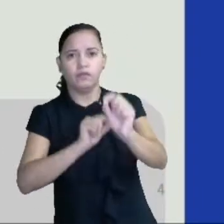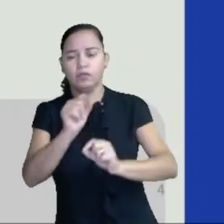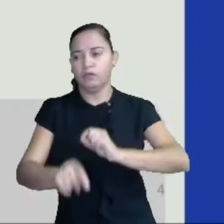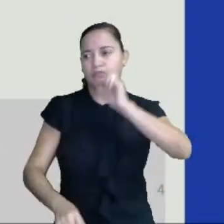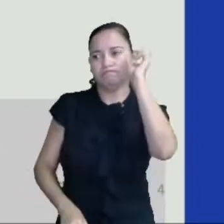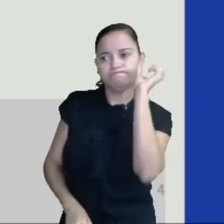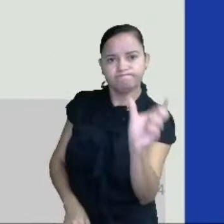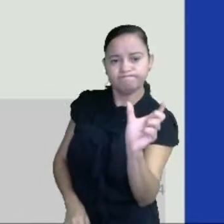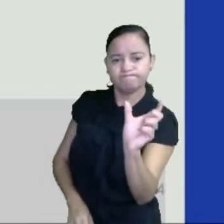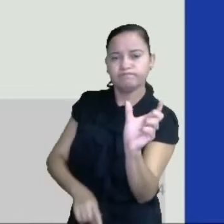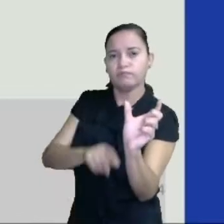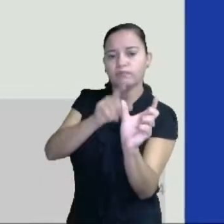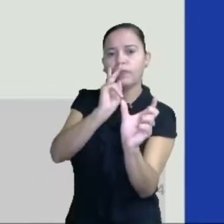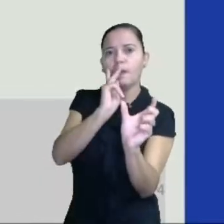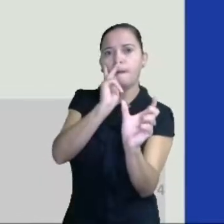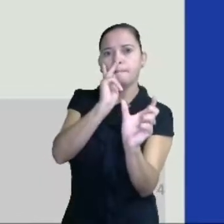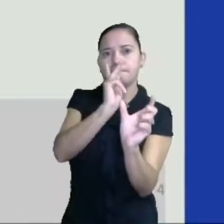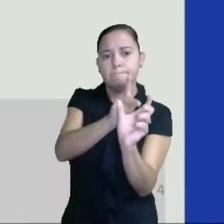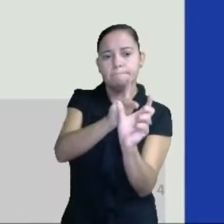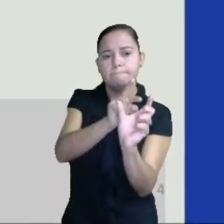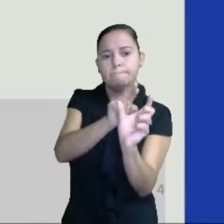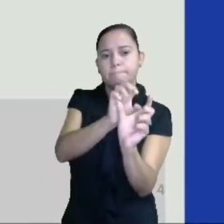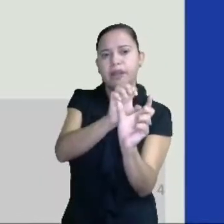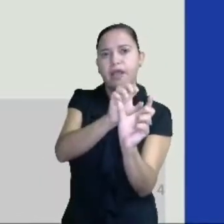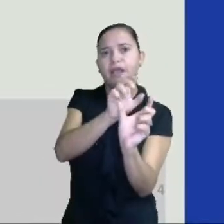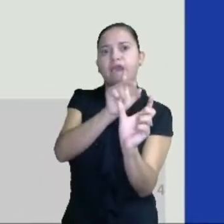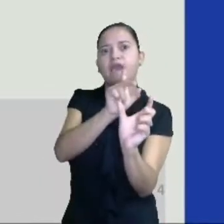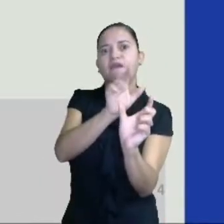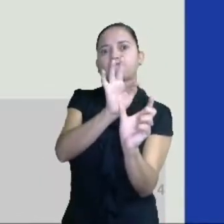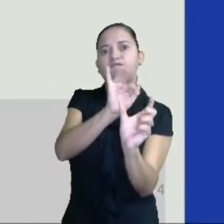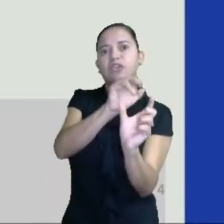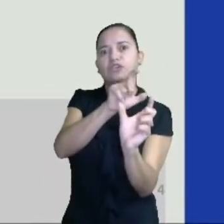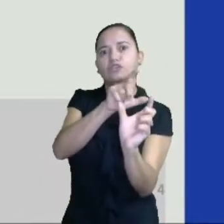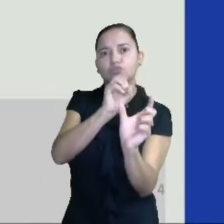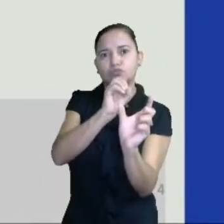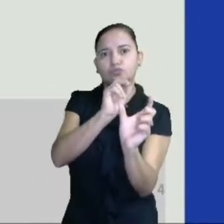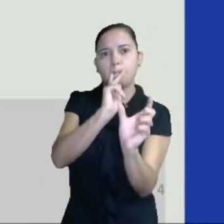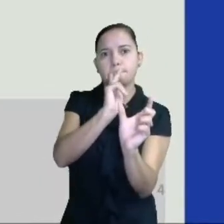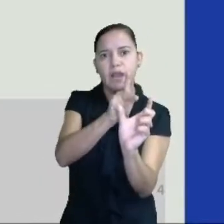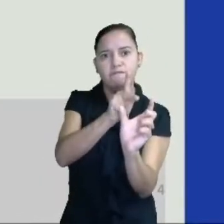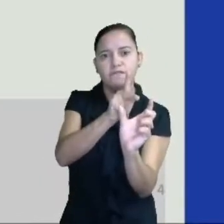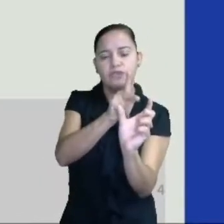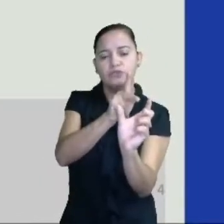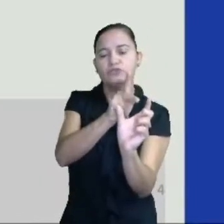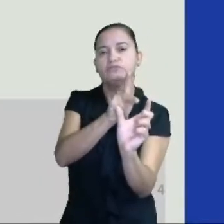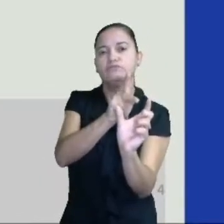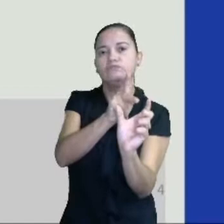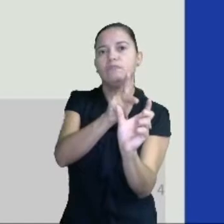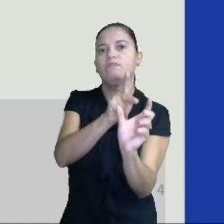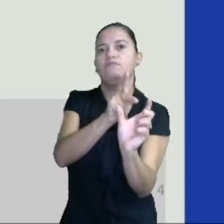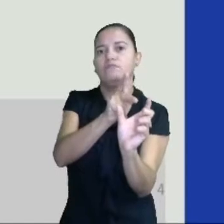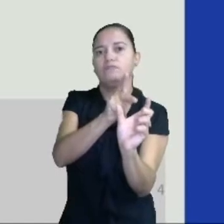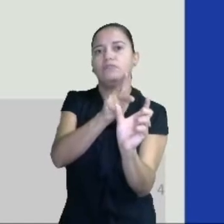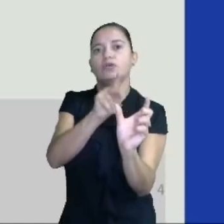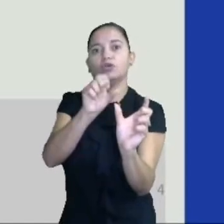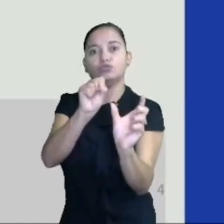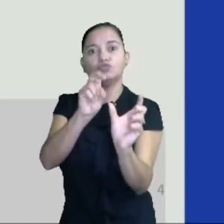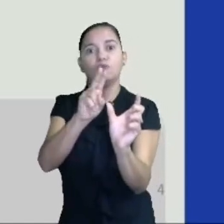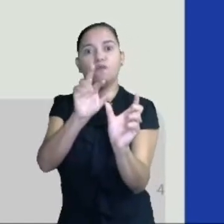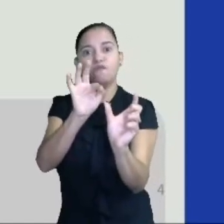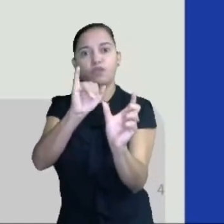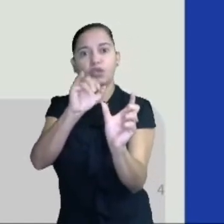né? O prefixo e o sufixo. O que são isso, né? Vamos ler agora? Prefixo e